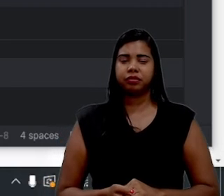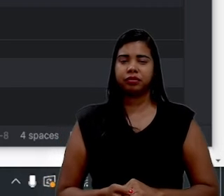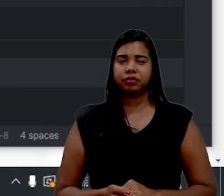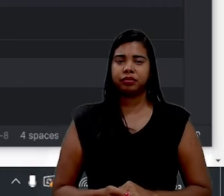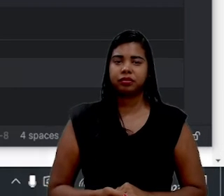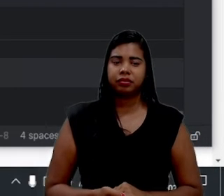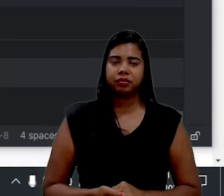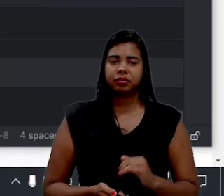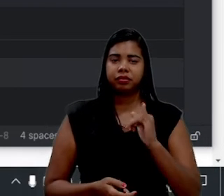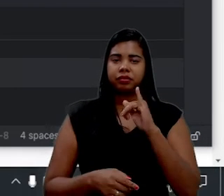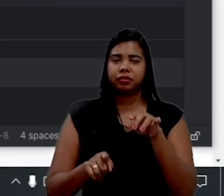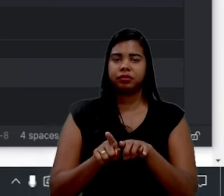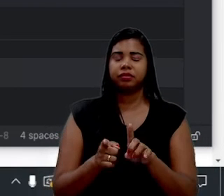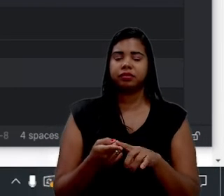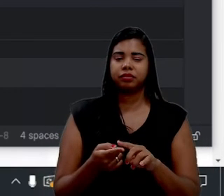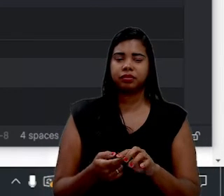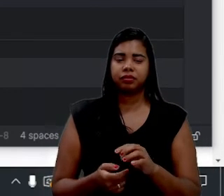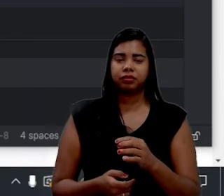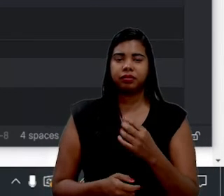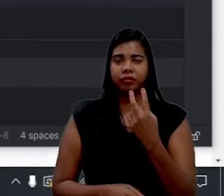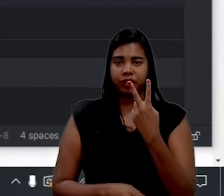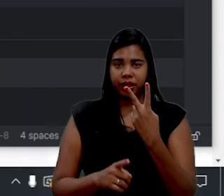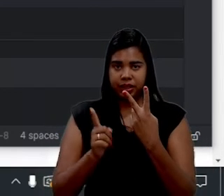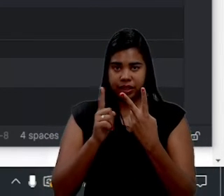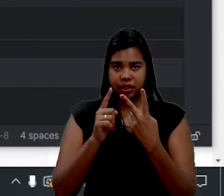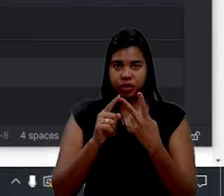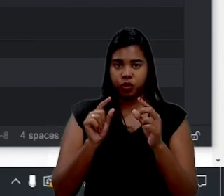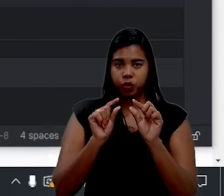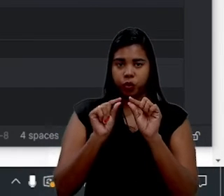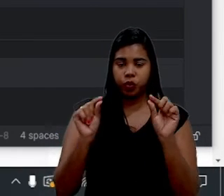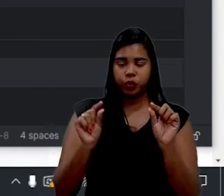e dessa segunda linha